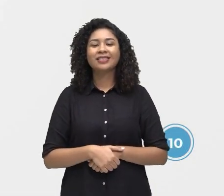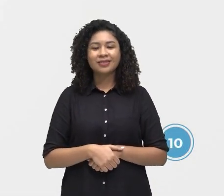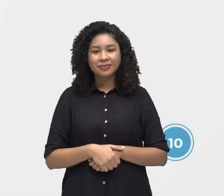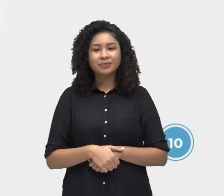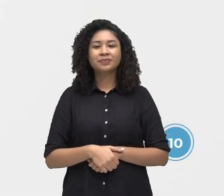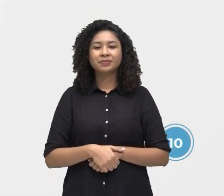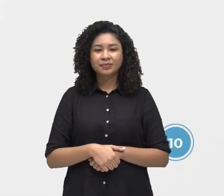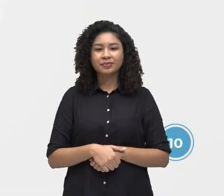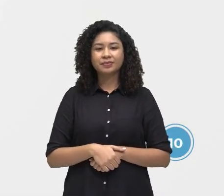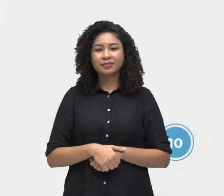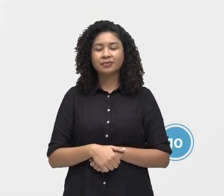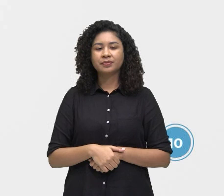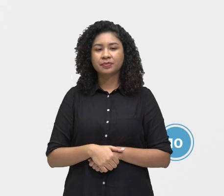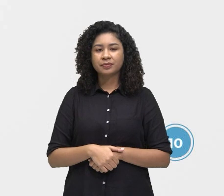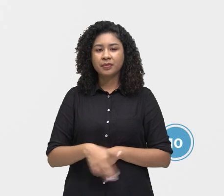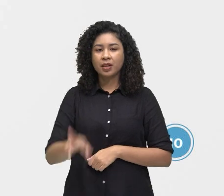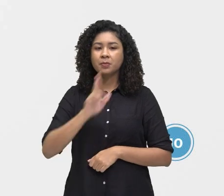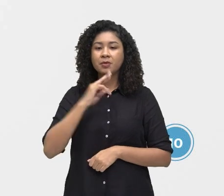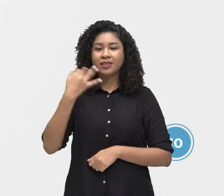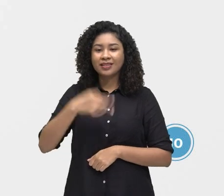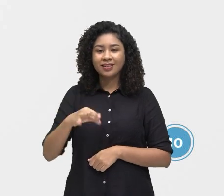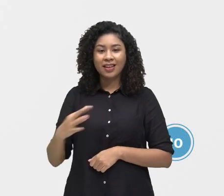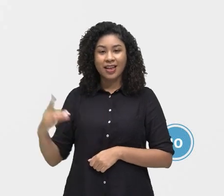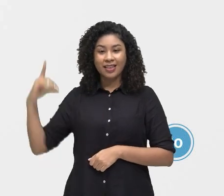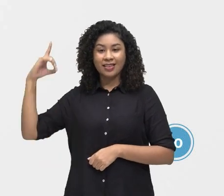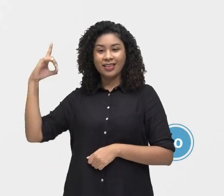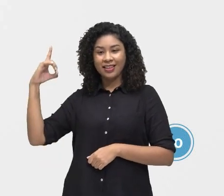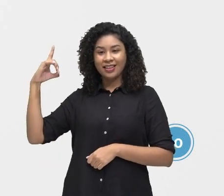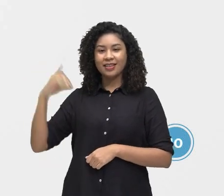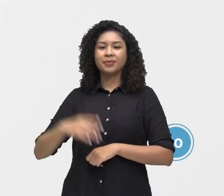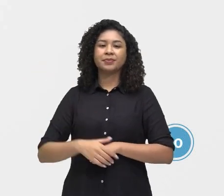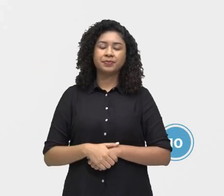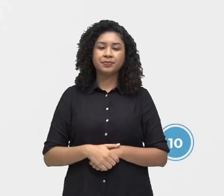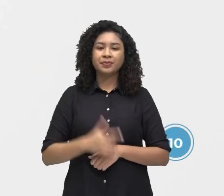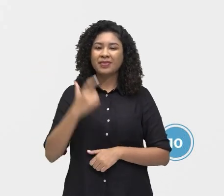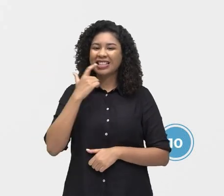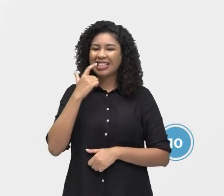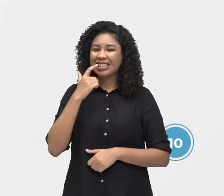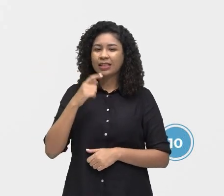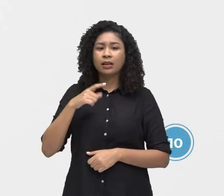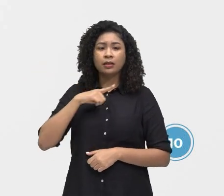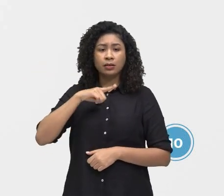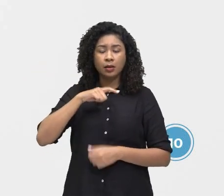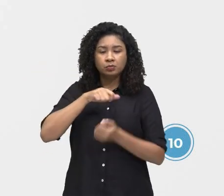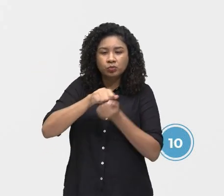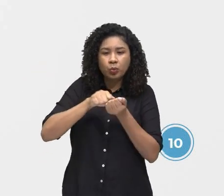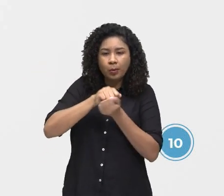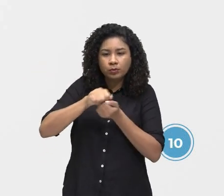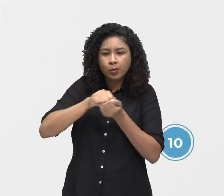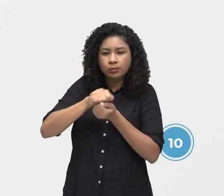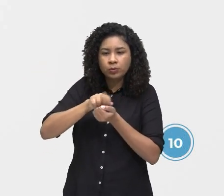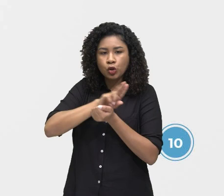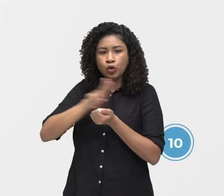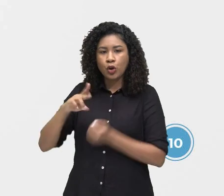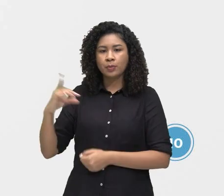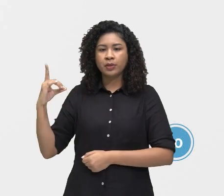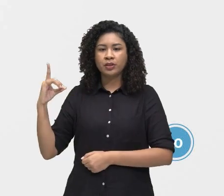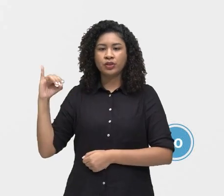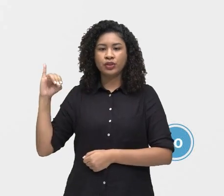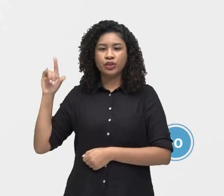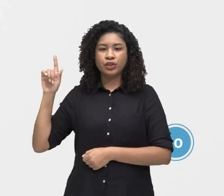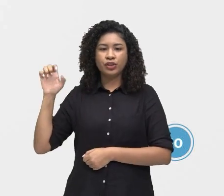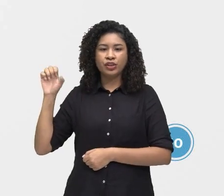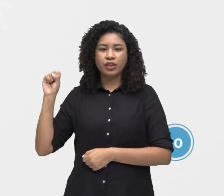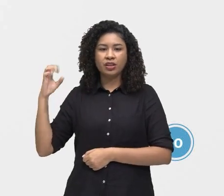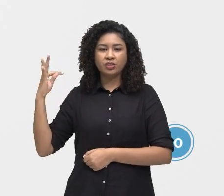nossa resposta. A ação dos dentes é conhecida como digestão mecânica, uma vez que não